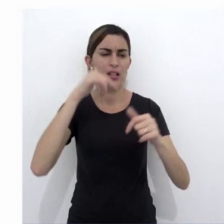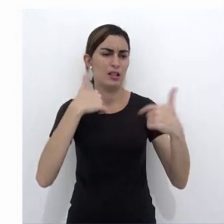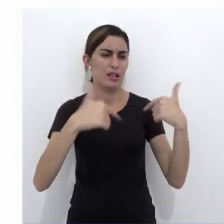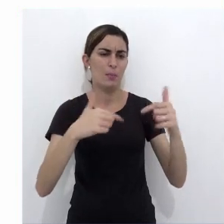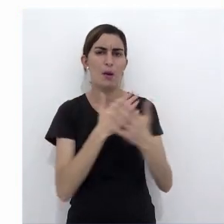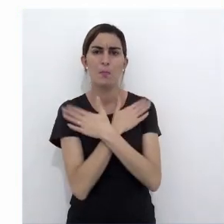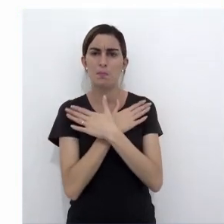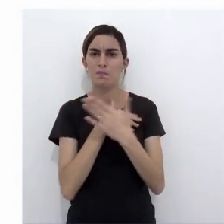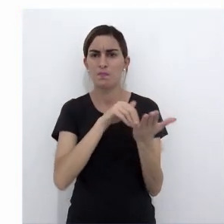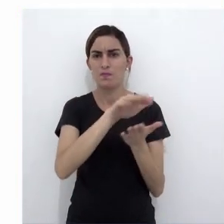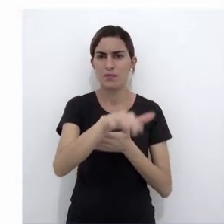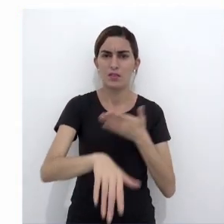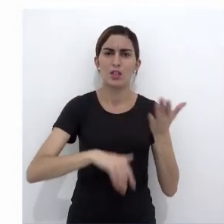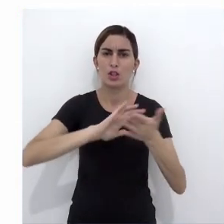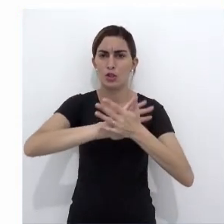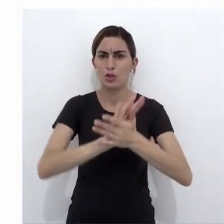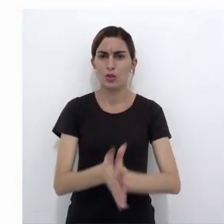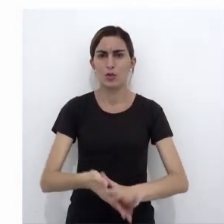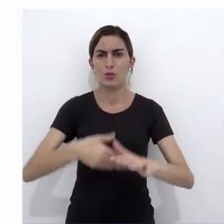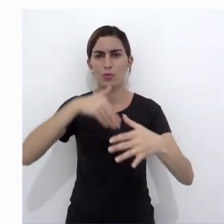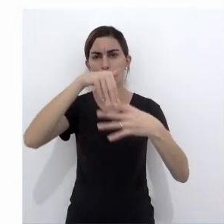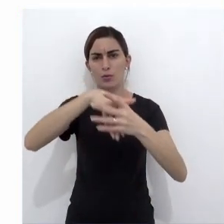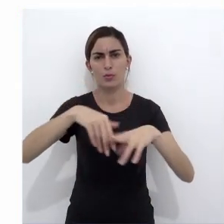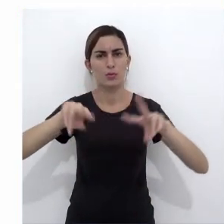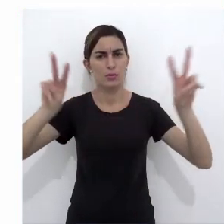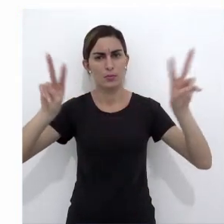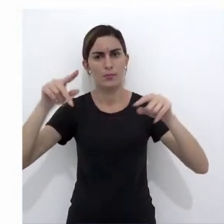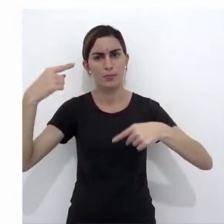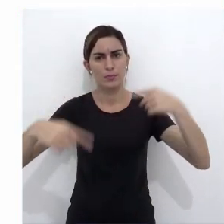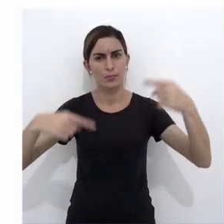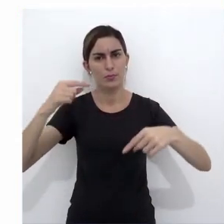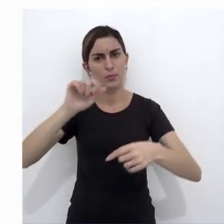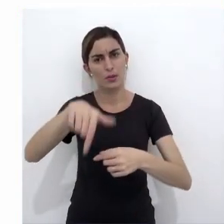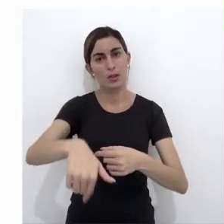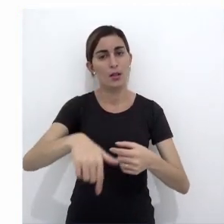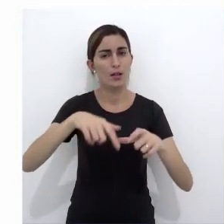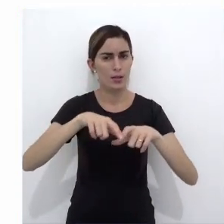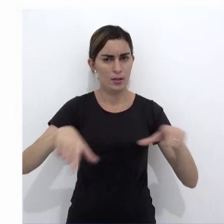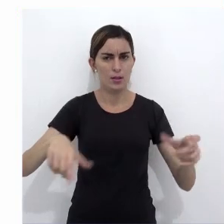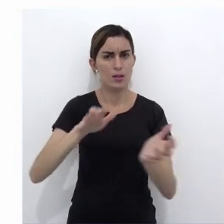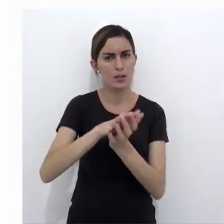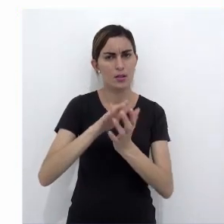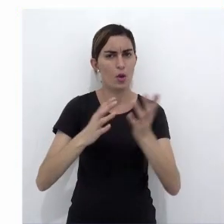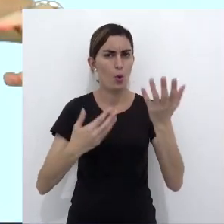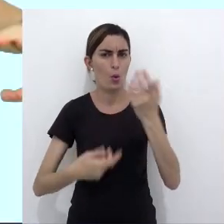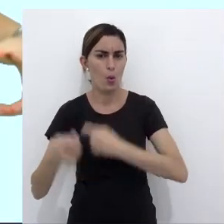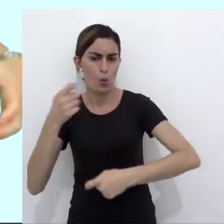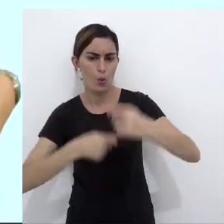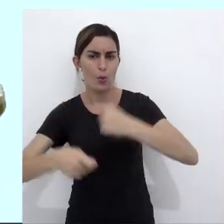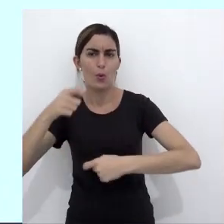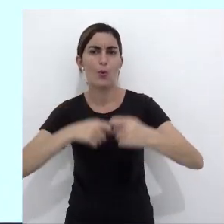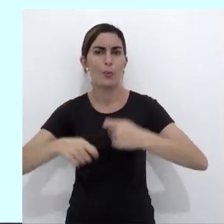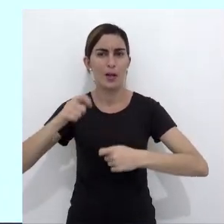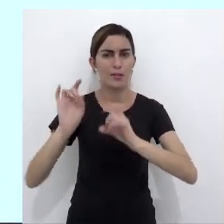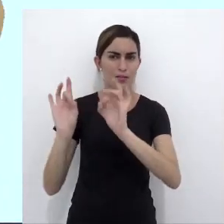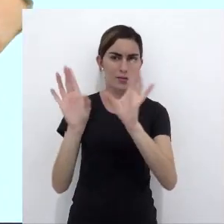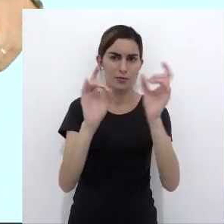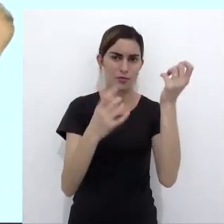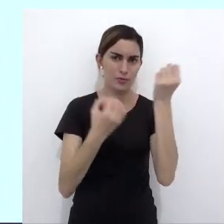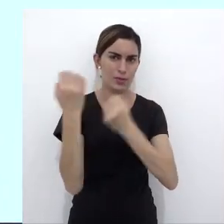desemprego e a exclusão política. Lembrando que aqui no Recife, nessa época, o comércio varejista,